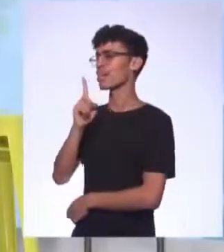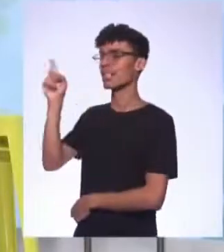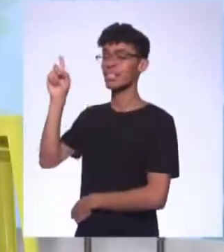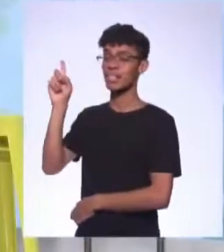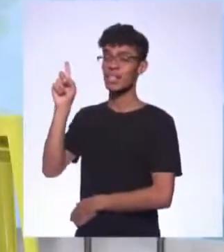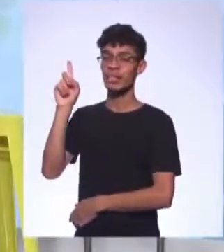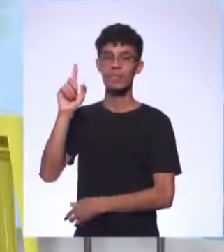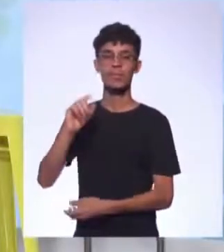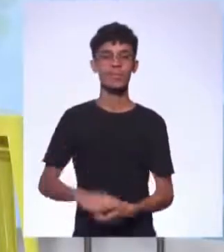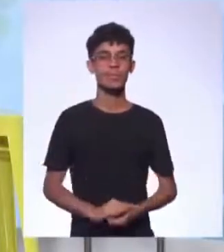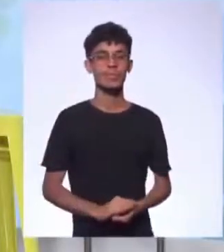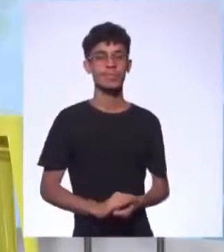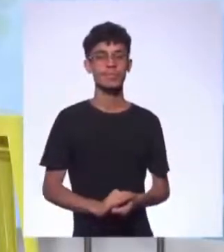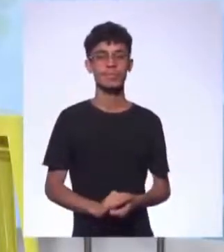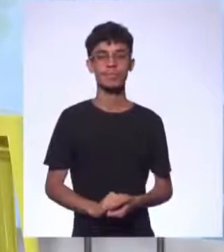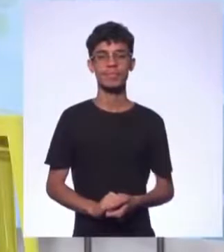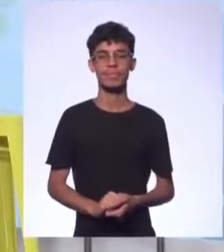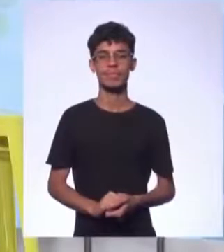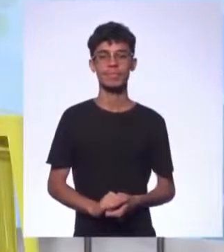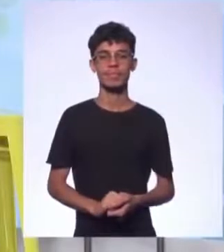né, na questão